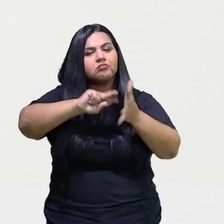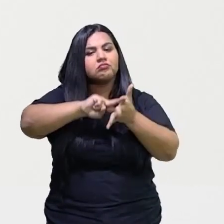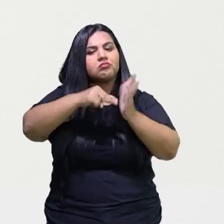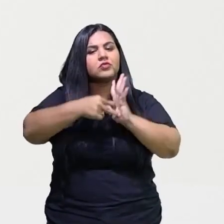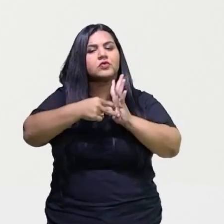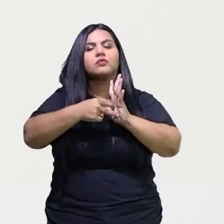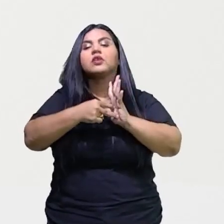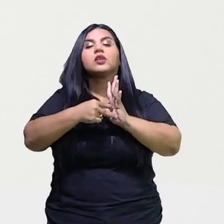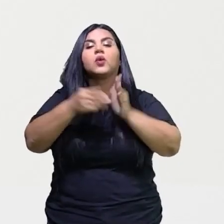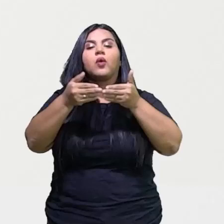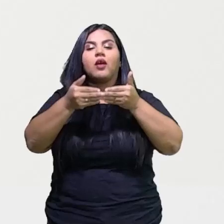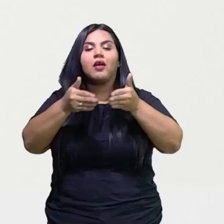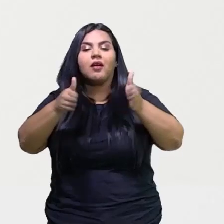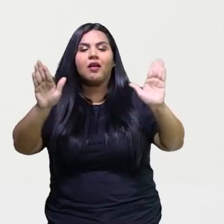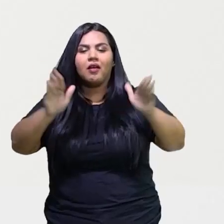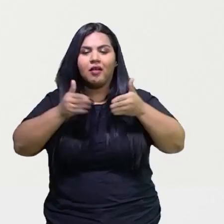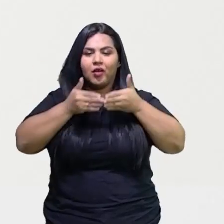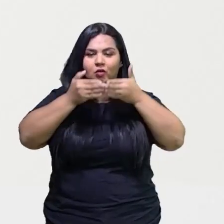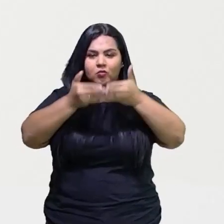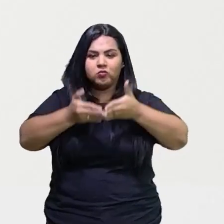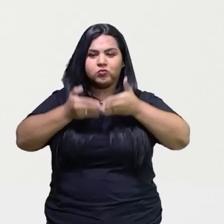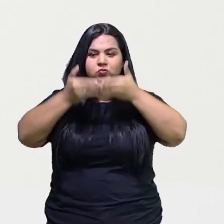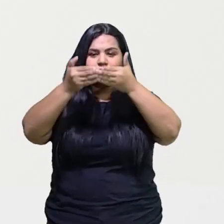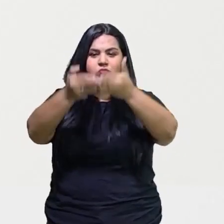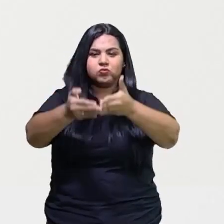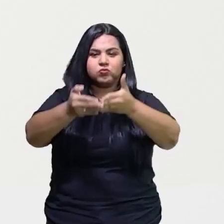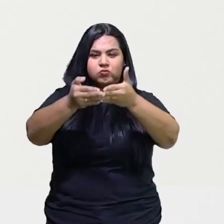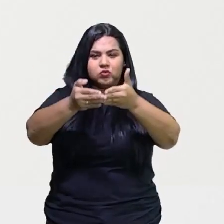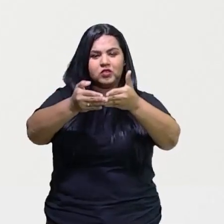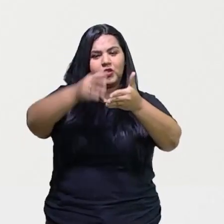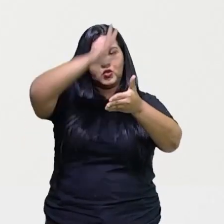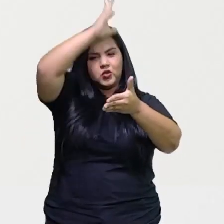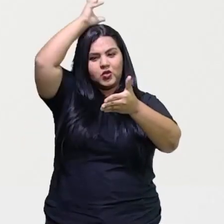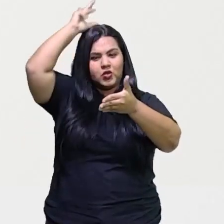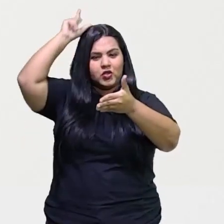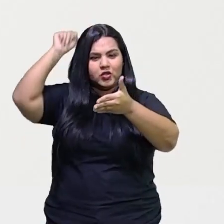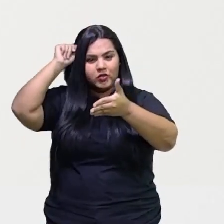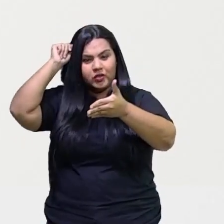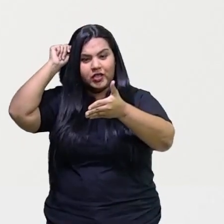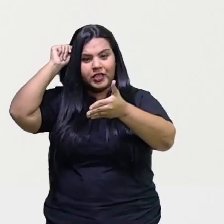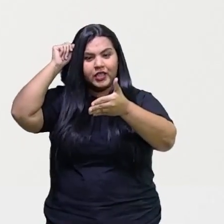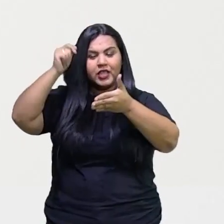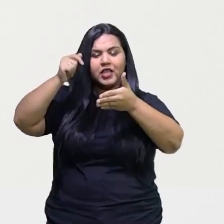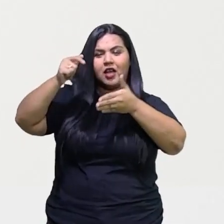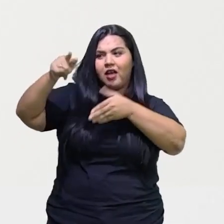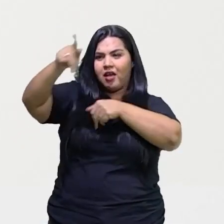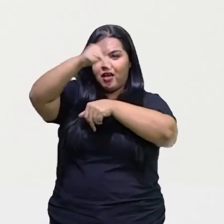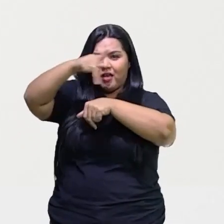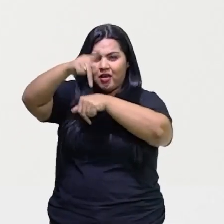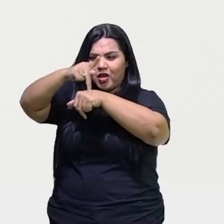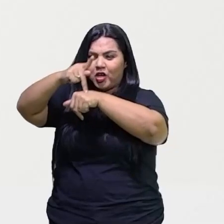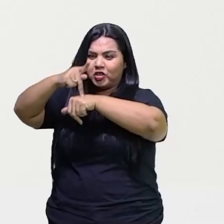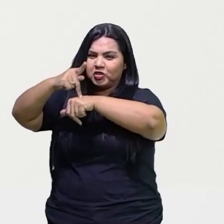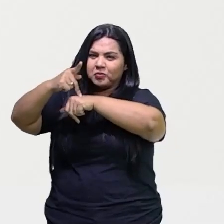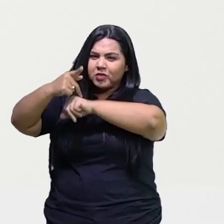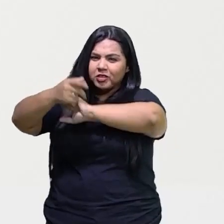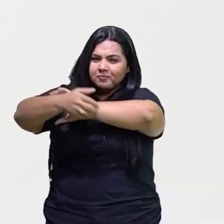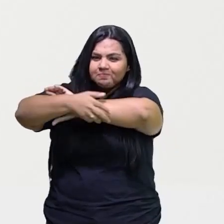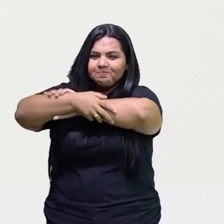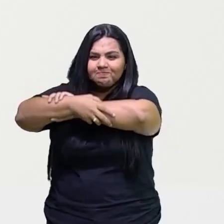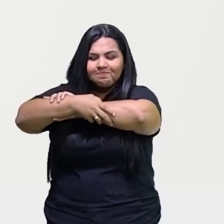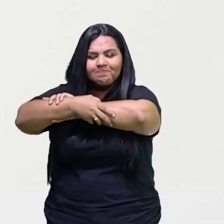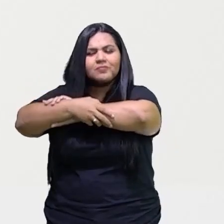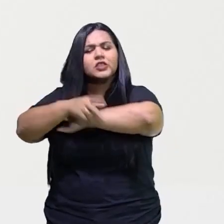aí. A abertura da navegação do Amazonas aos países amigos. Isso